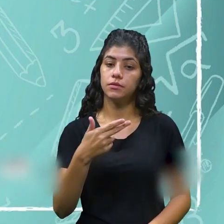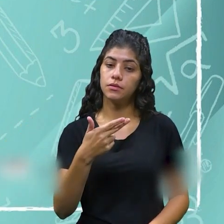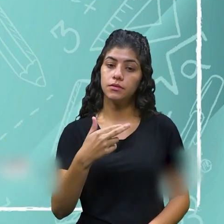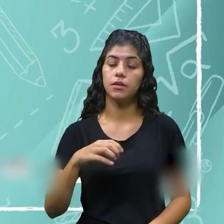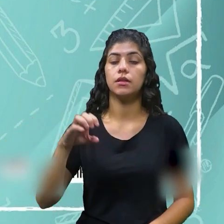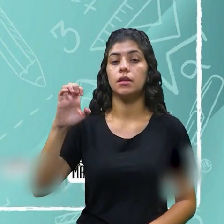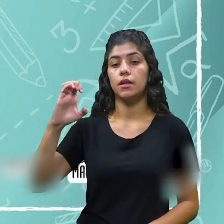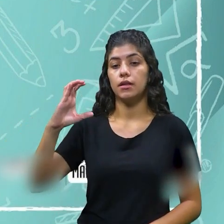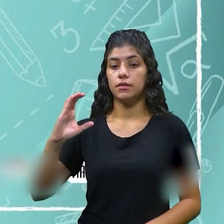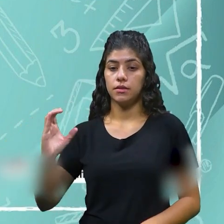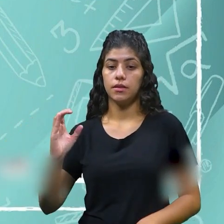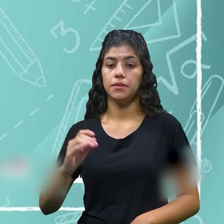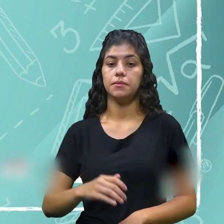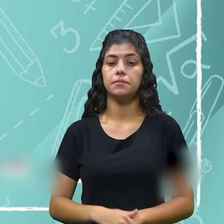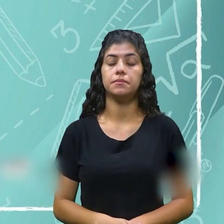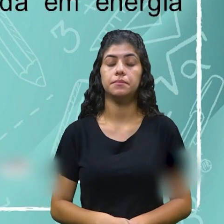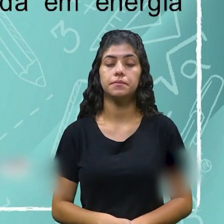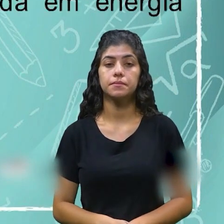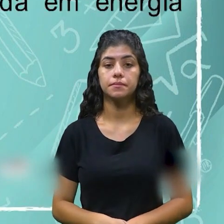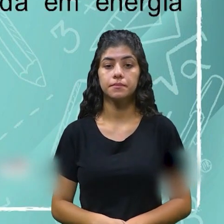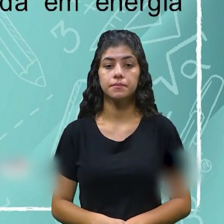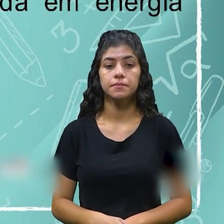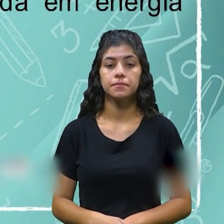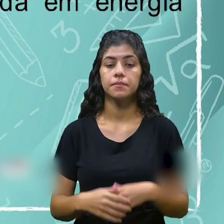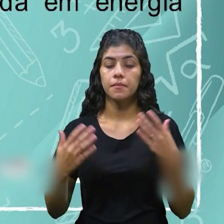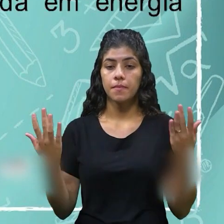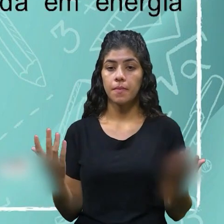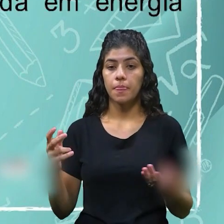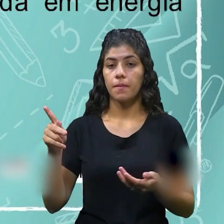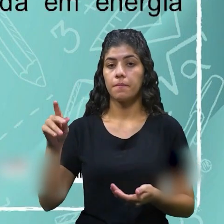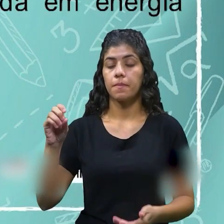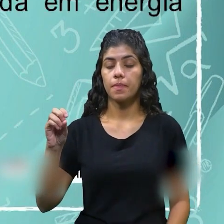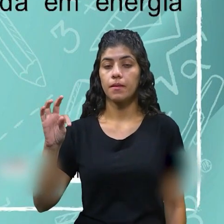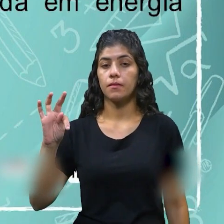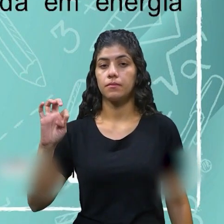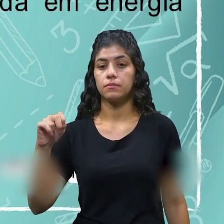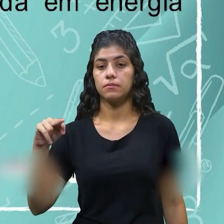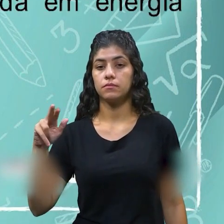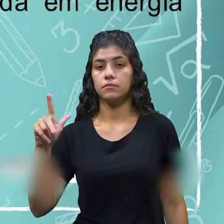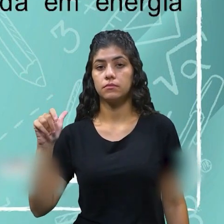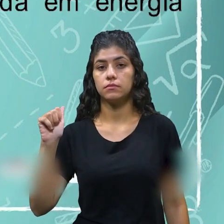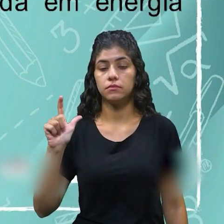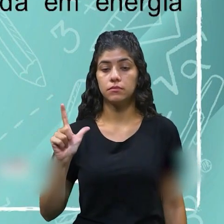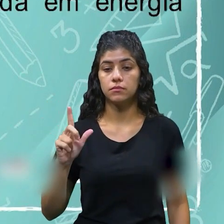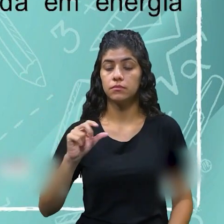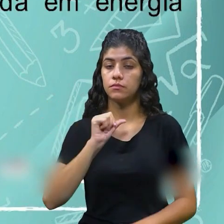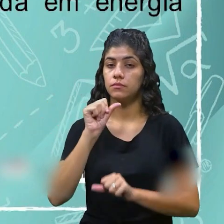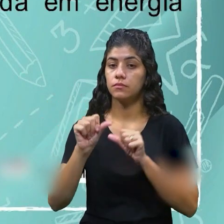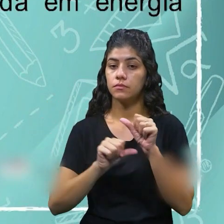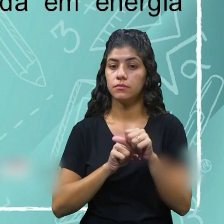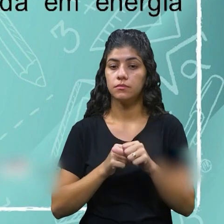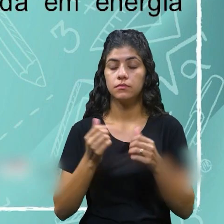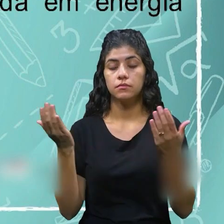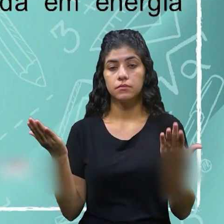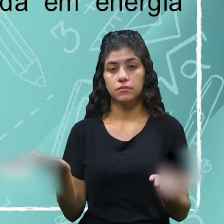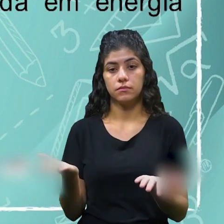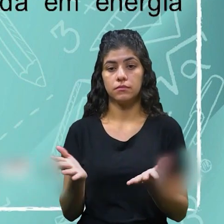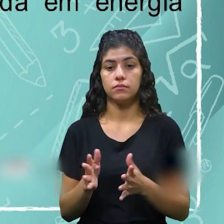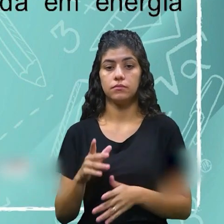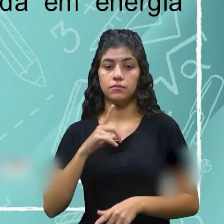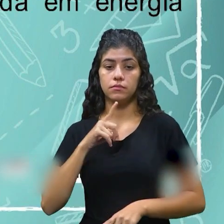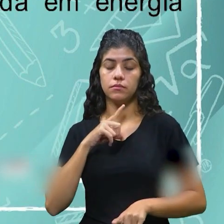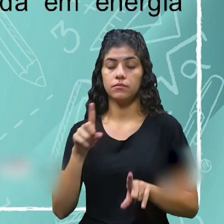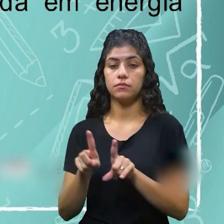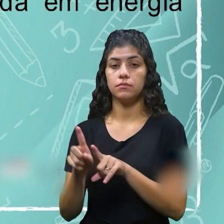cinética mais energia potencial. Para o caso da energia potencial gravitacional, convertida em energia cinética ou